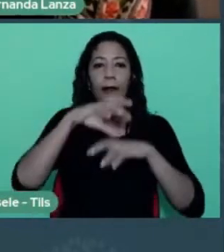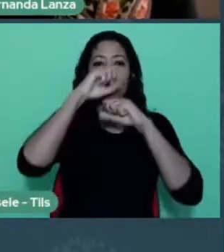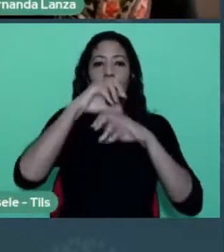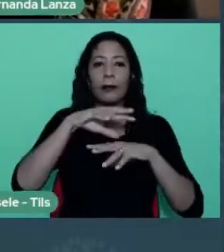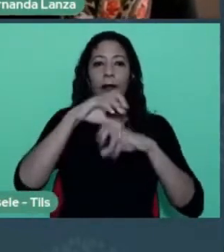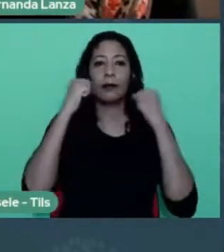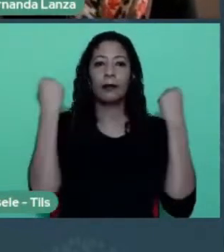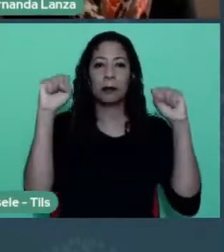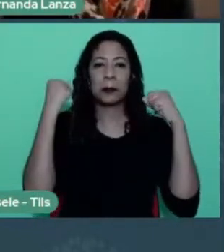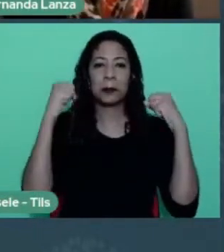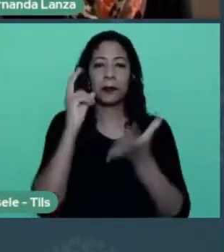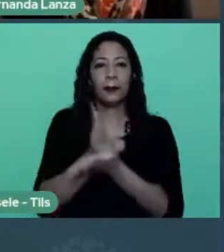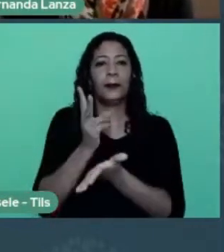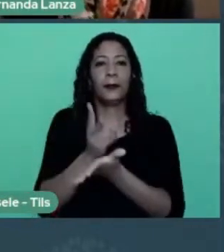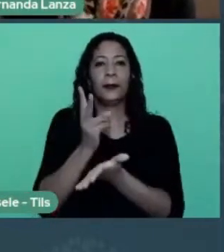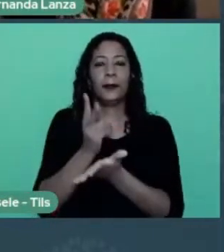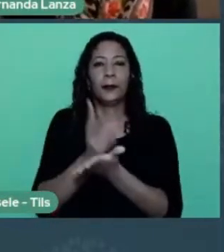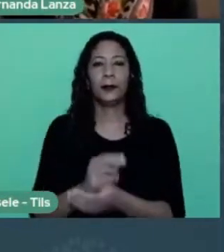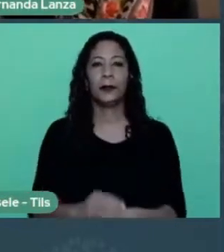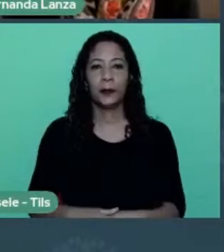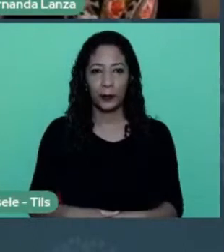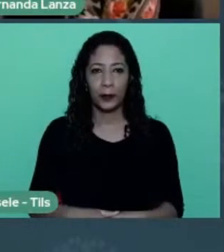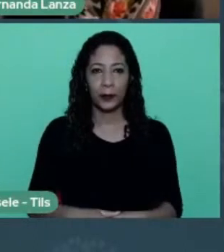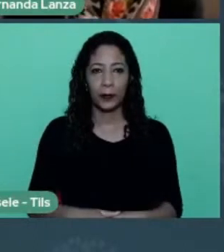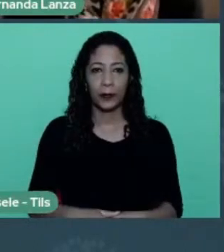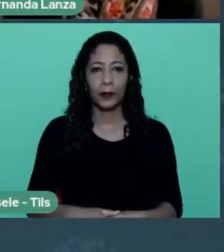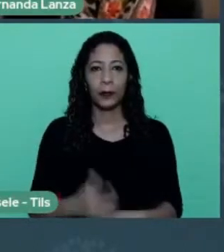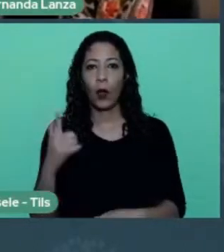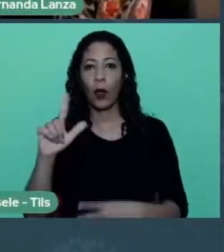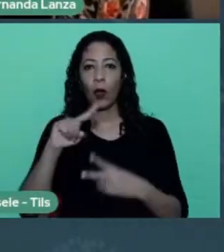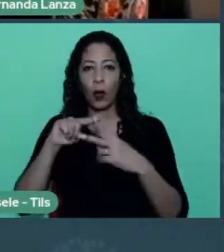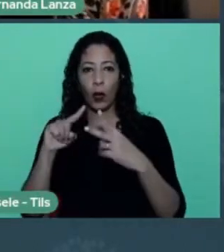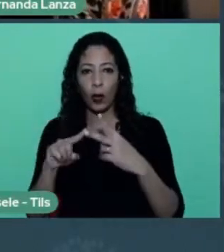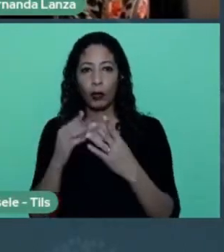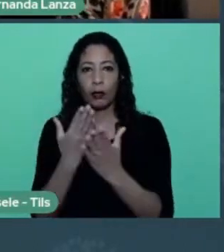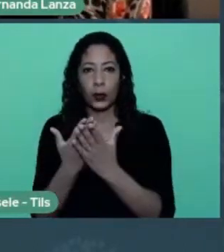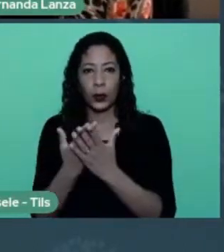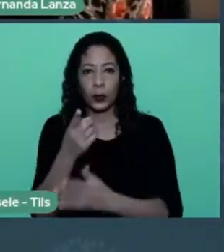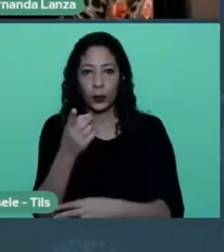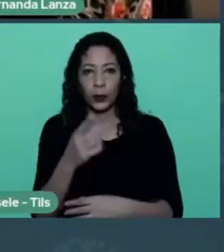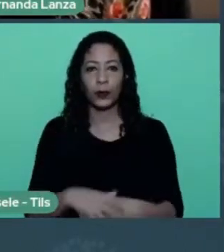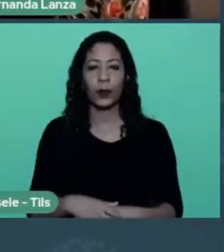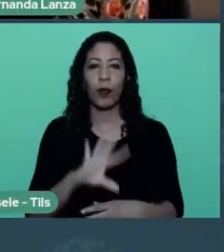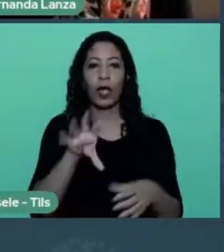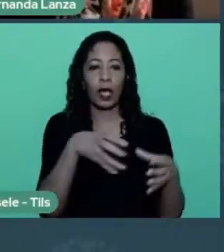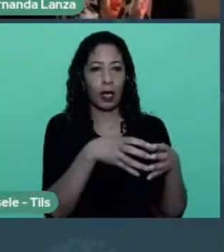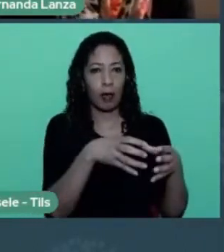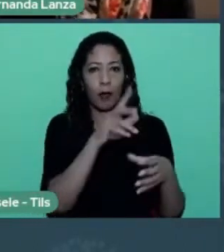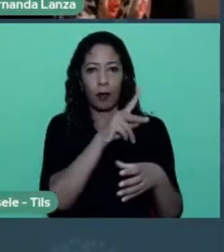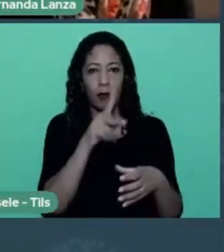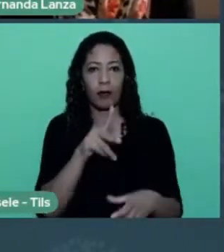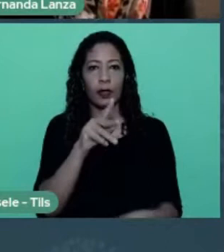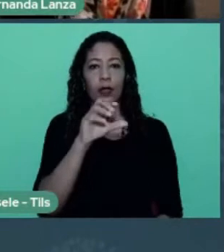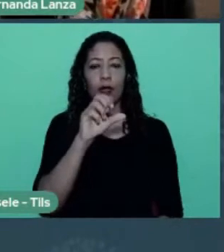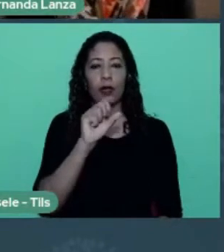suas atividades. Esses dois outros estudos que eu trago para vocês é da equipe do professor Celso, que